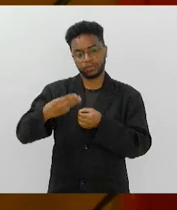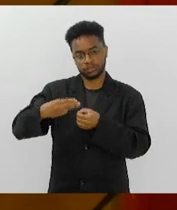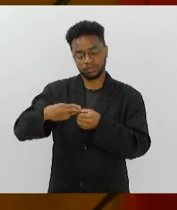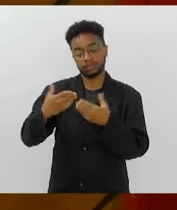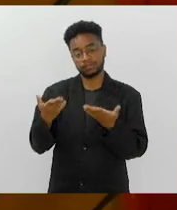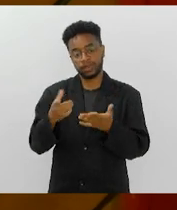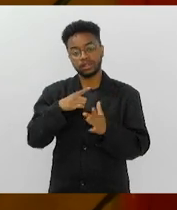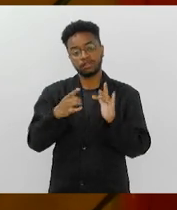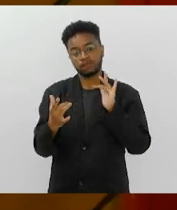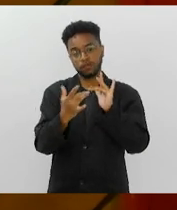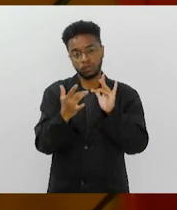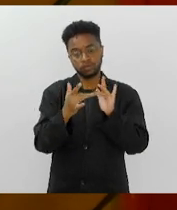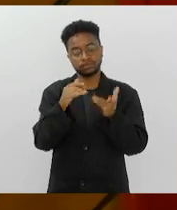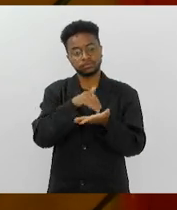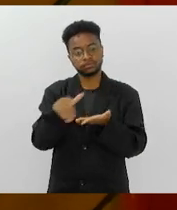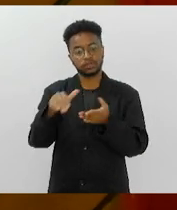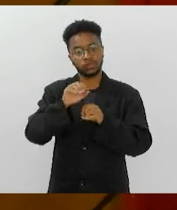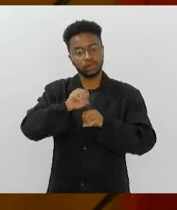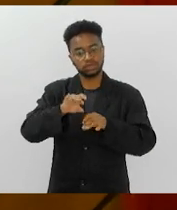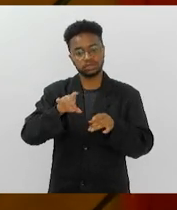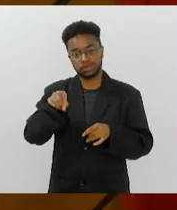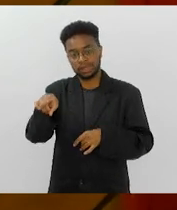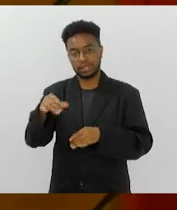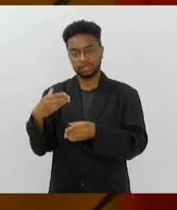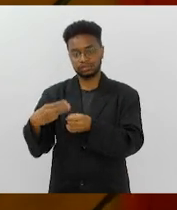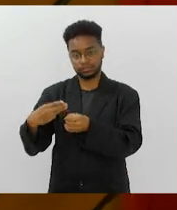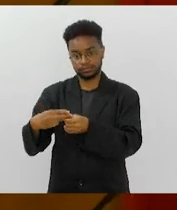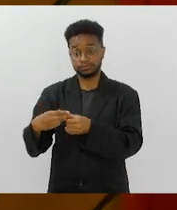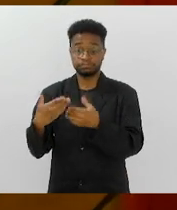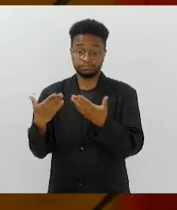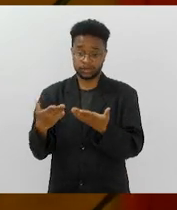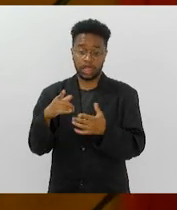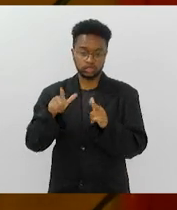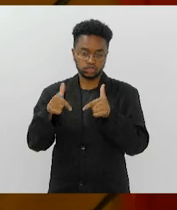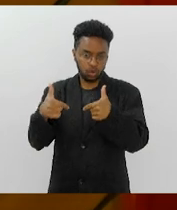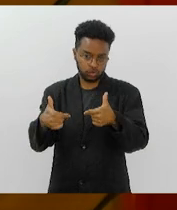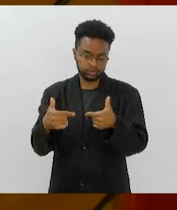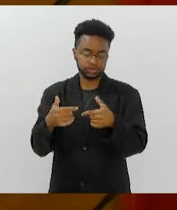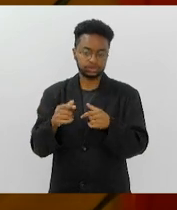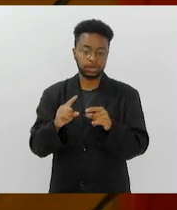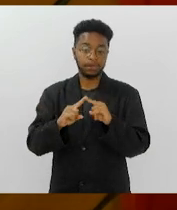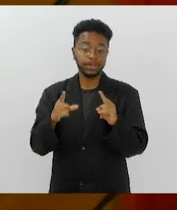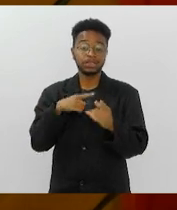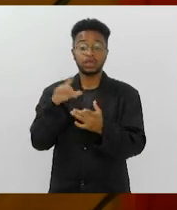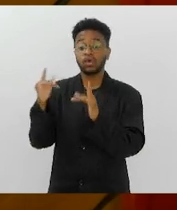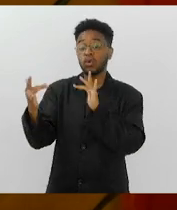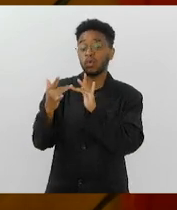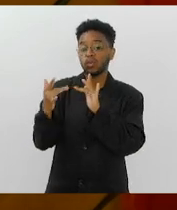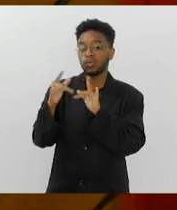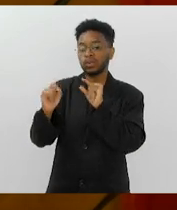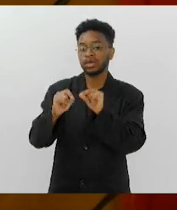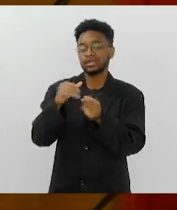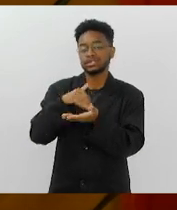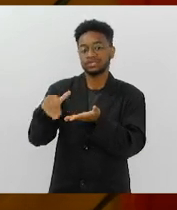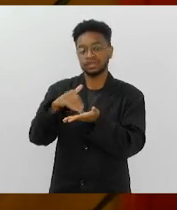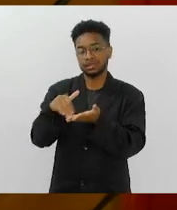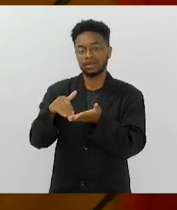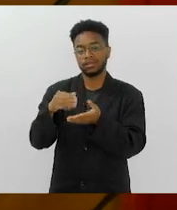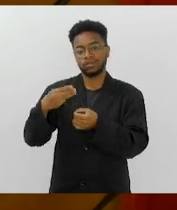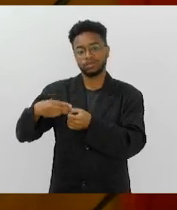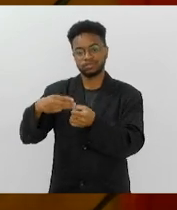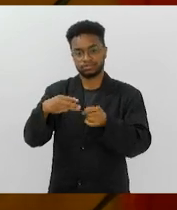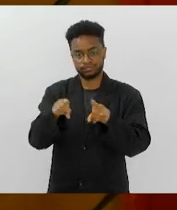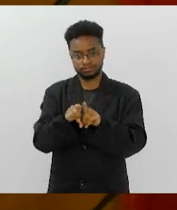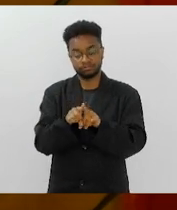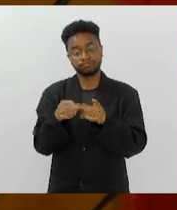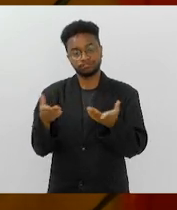da Secretaria de Educação do município. Aí que vem os pontos de observação. Contato com as secretarias municipais também. Mandei a